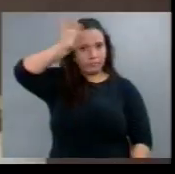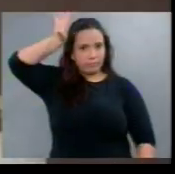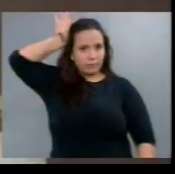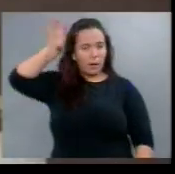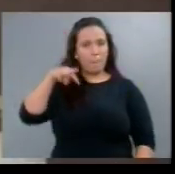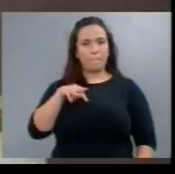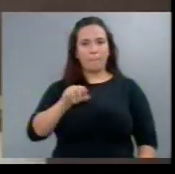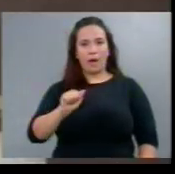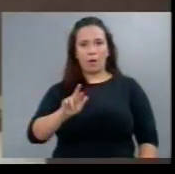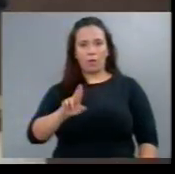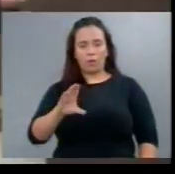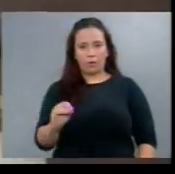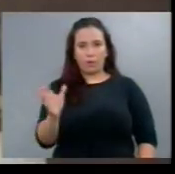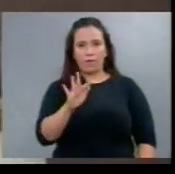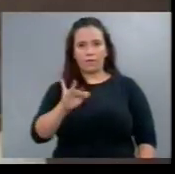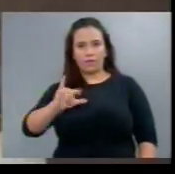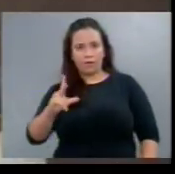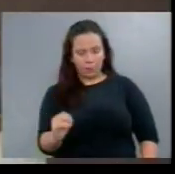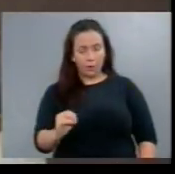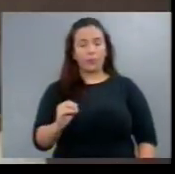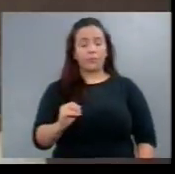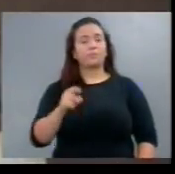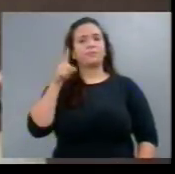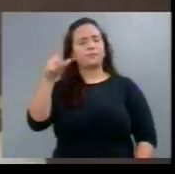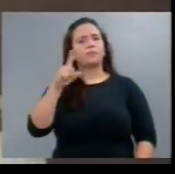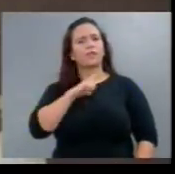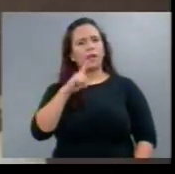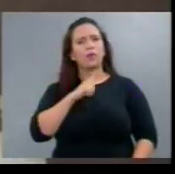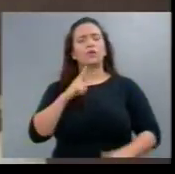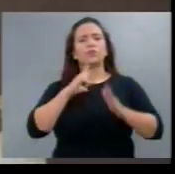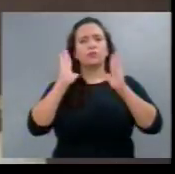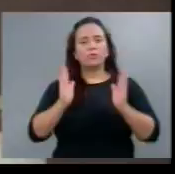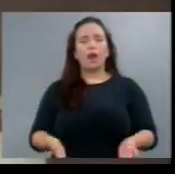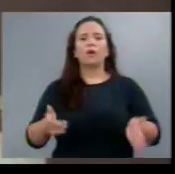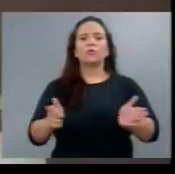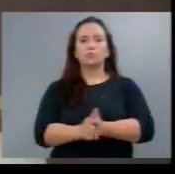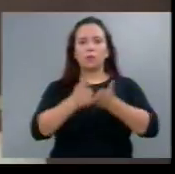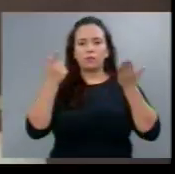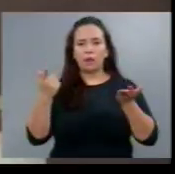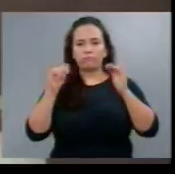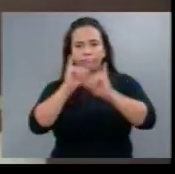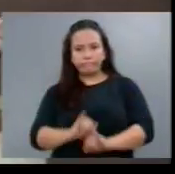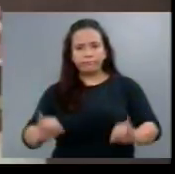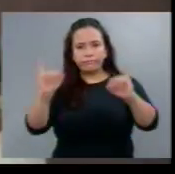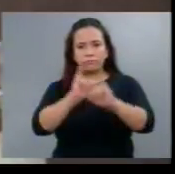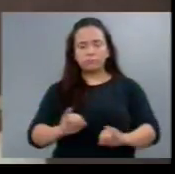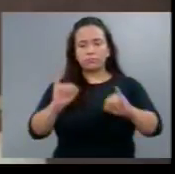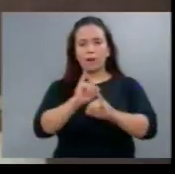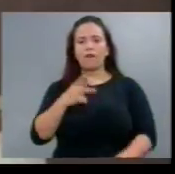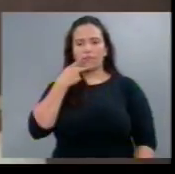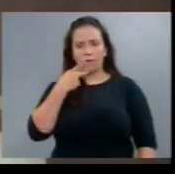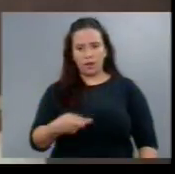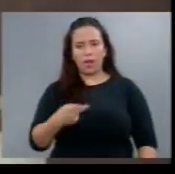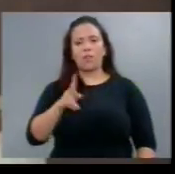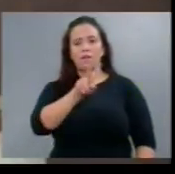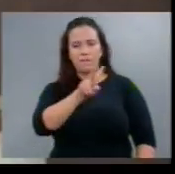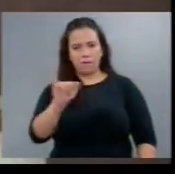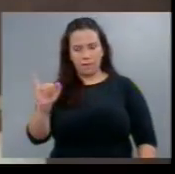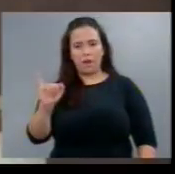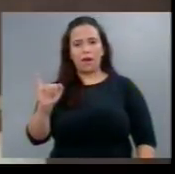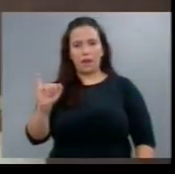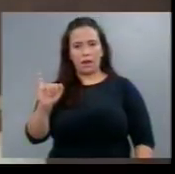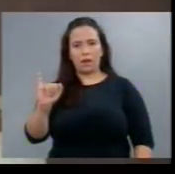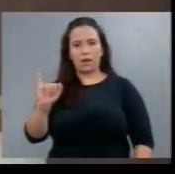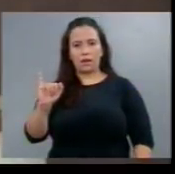Filho, em várias oportunidades nos jornais, disse que vai aplicar